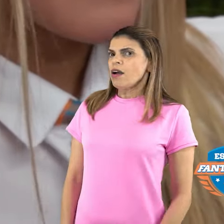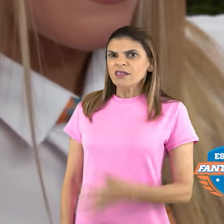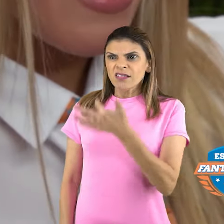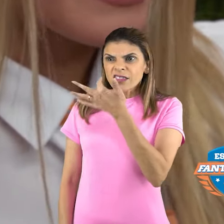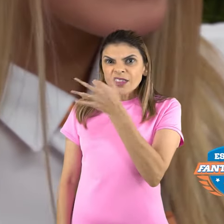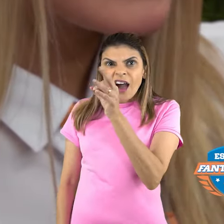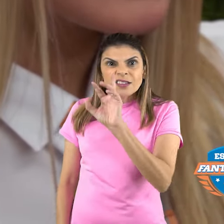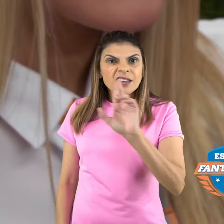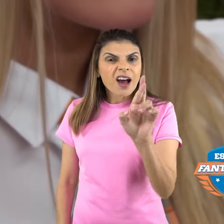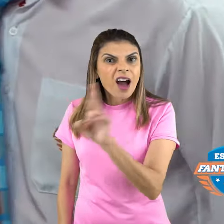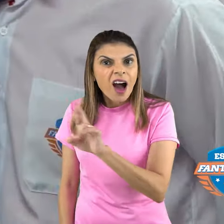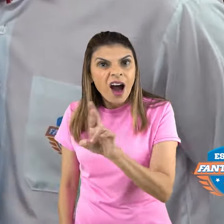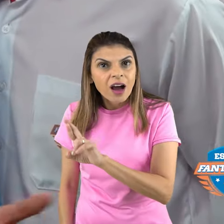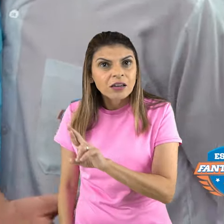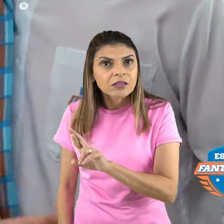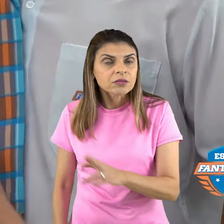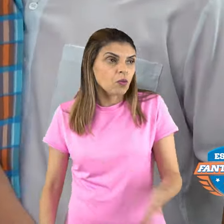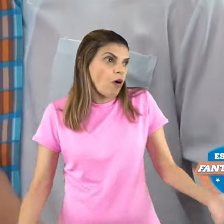10 reais?